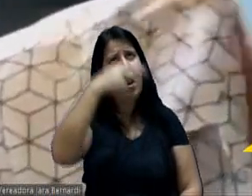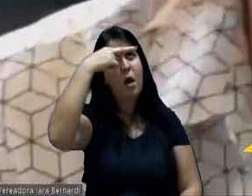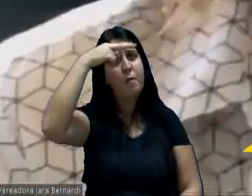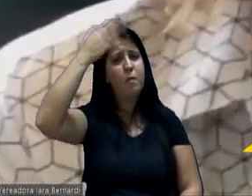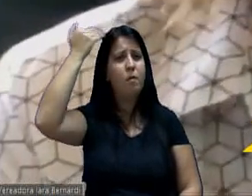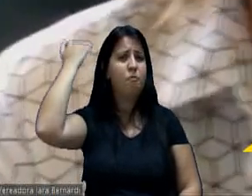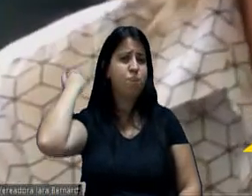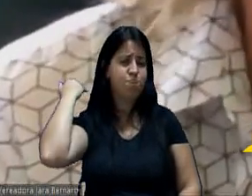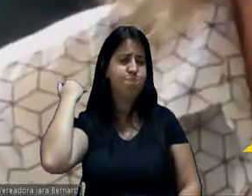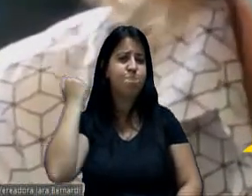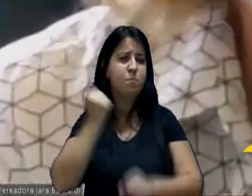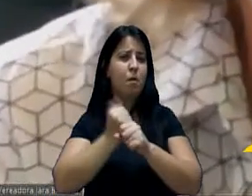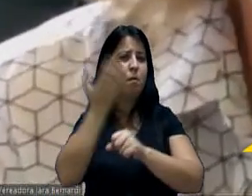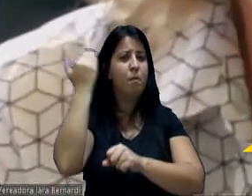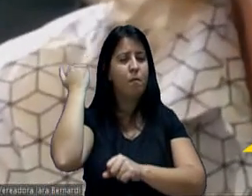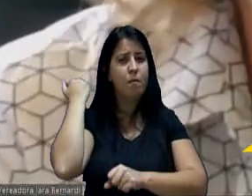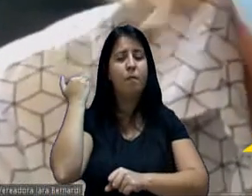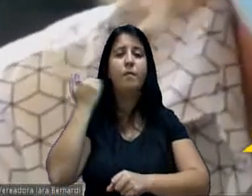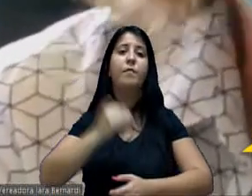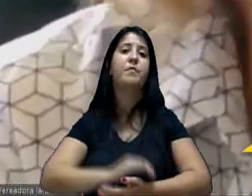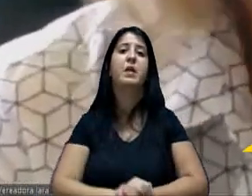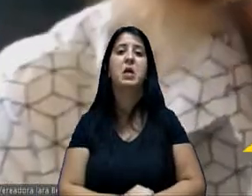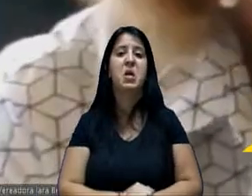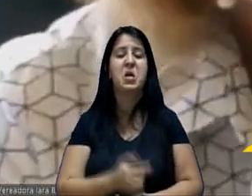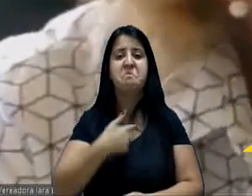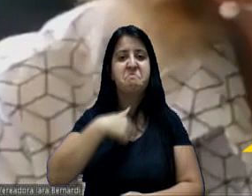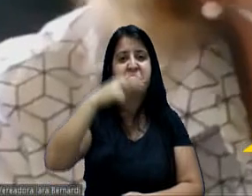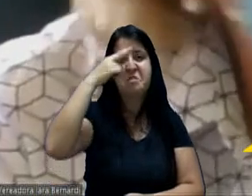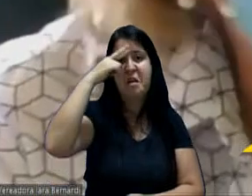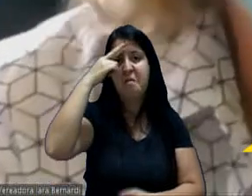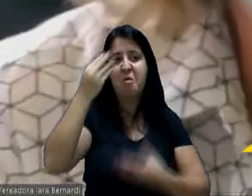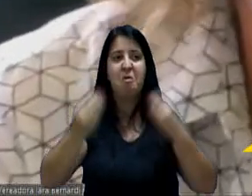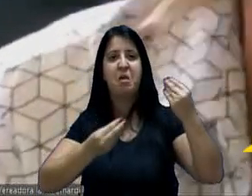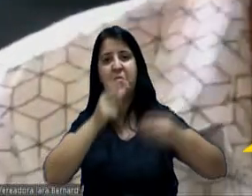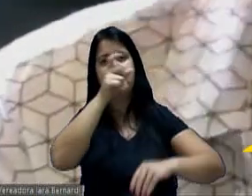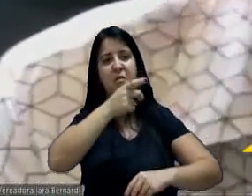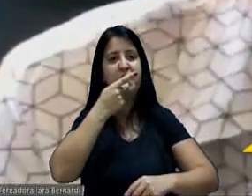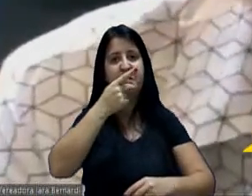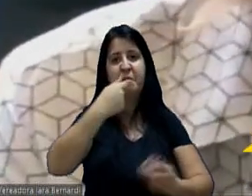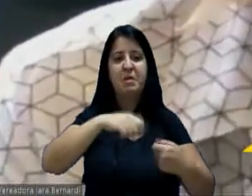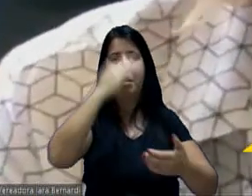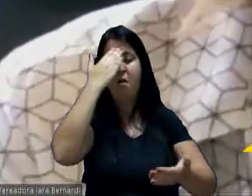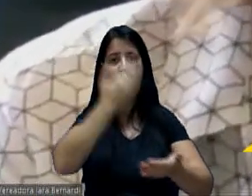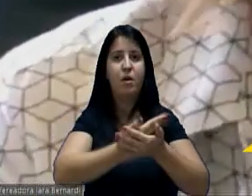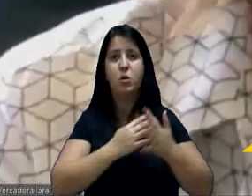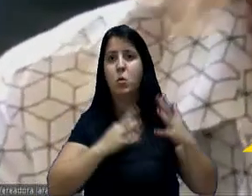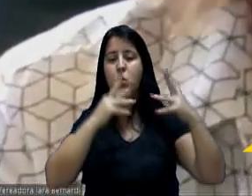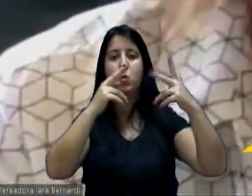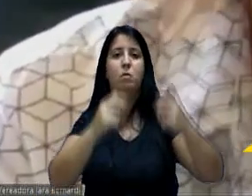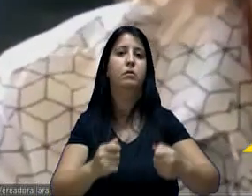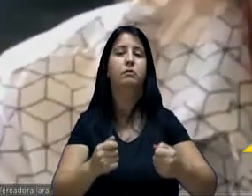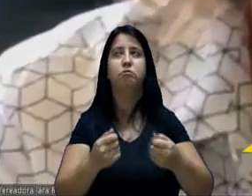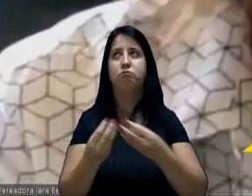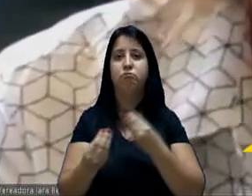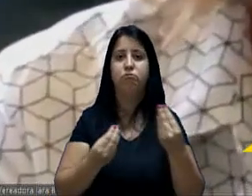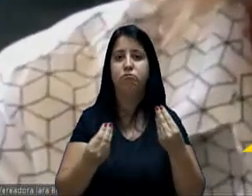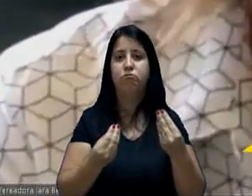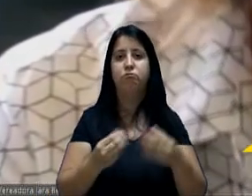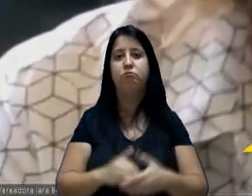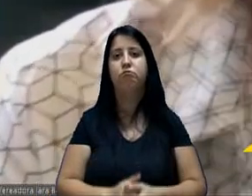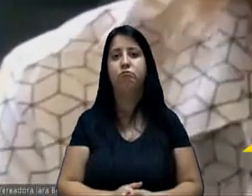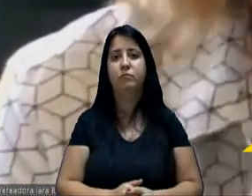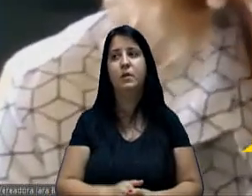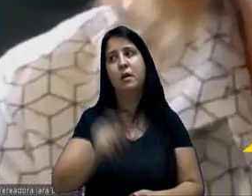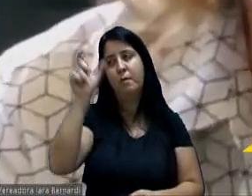Este prefeito foi eleito, eu ouvi assim, portanto ele merece a confiança de todos, como se nós não tivéssemos, seja o prefeito ou prefeita que